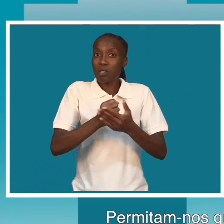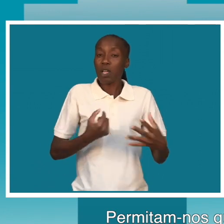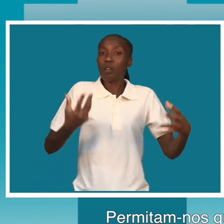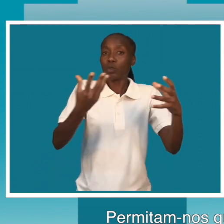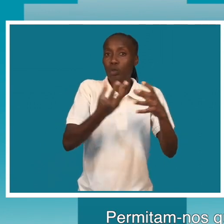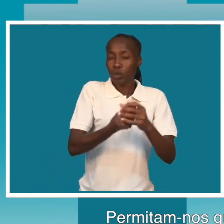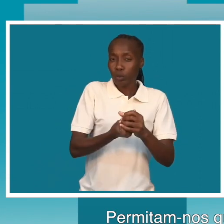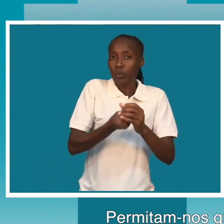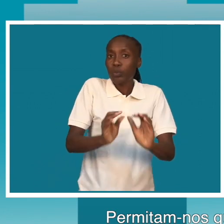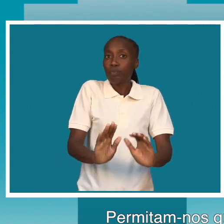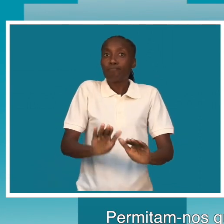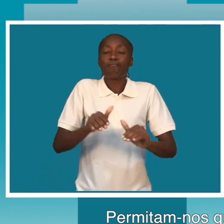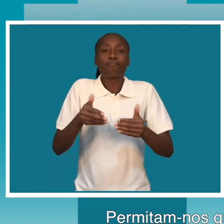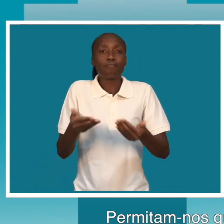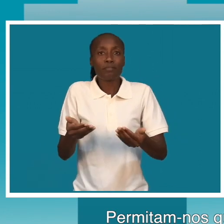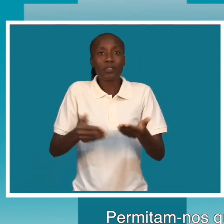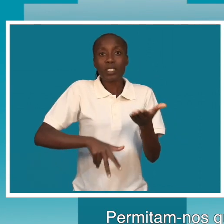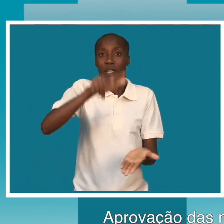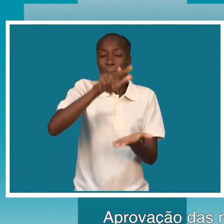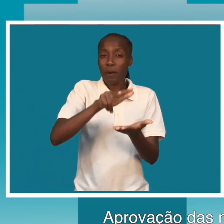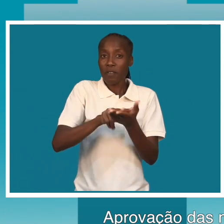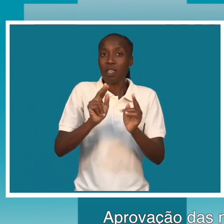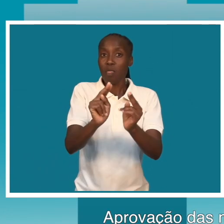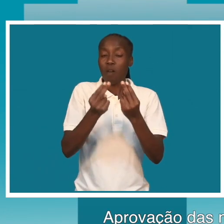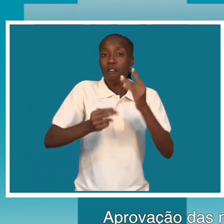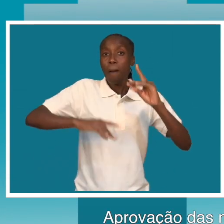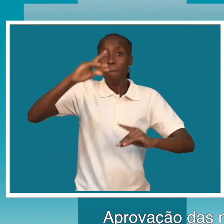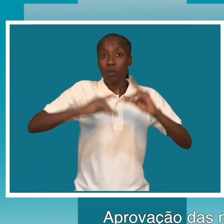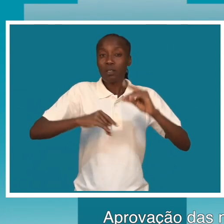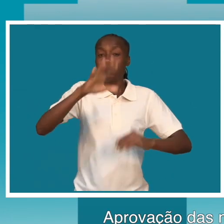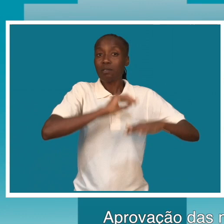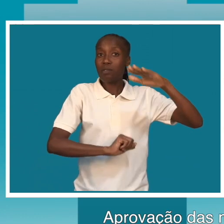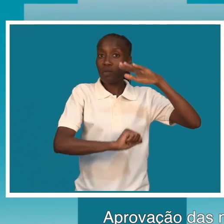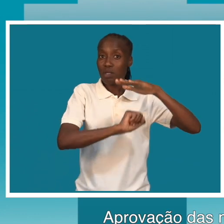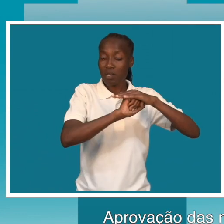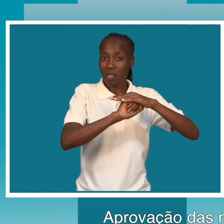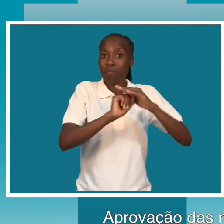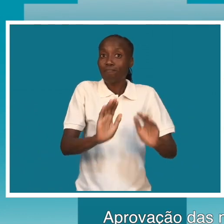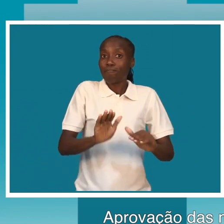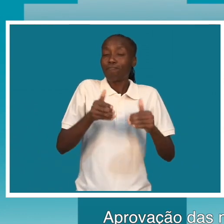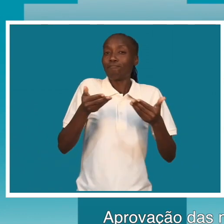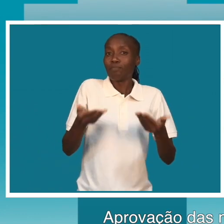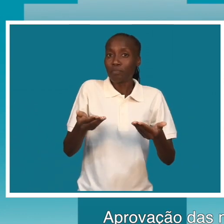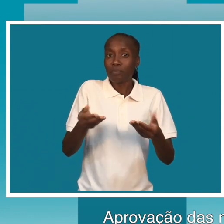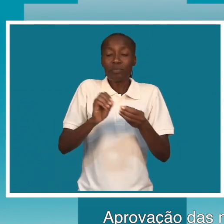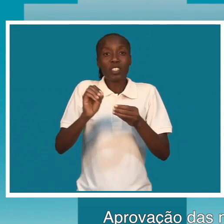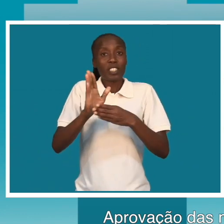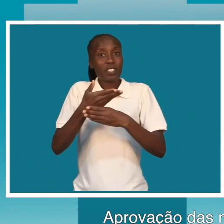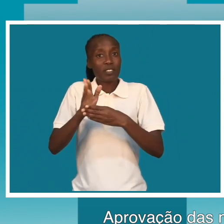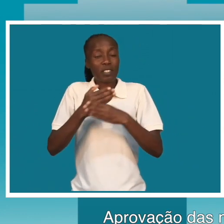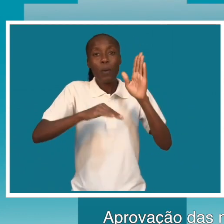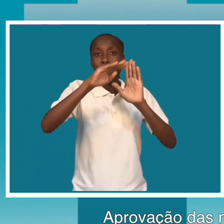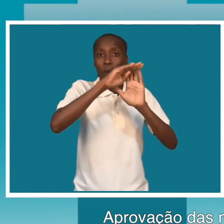vindo a alcançar juntos. A aprovação das novas políticas de ação social de